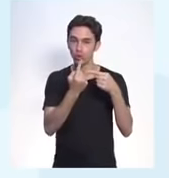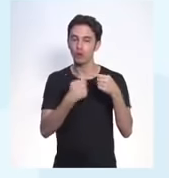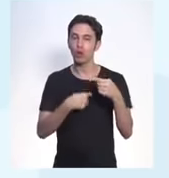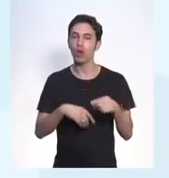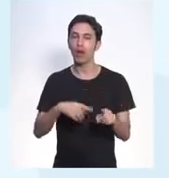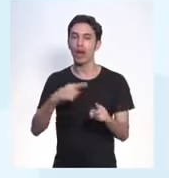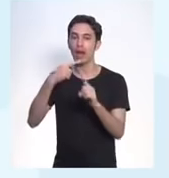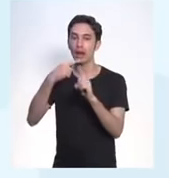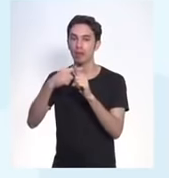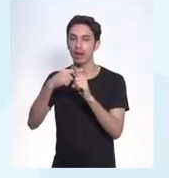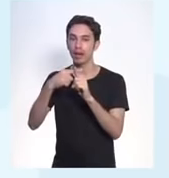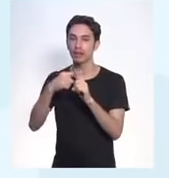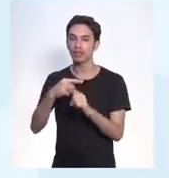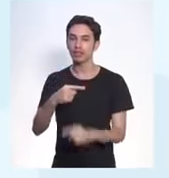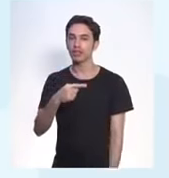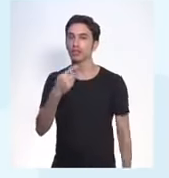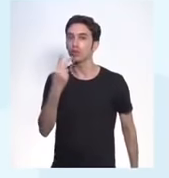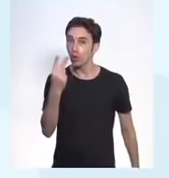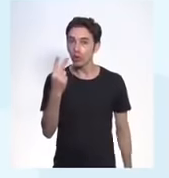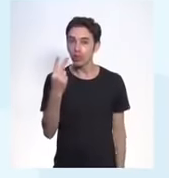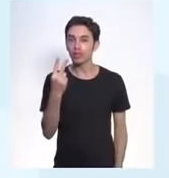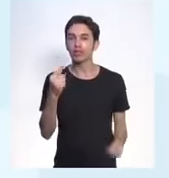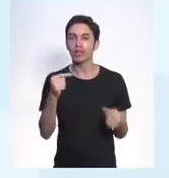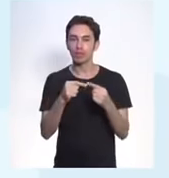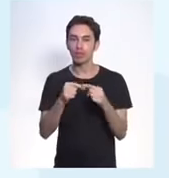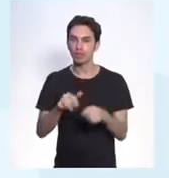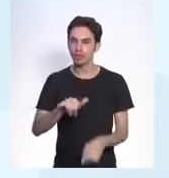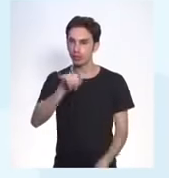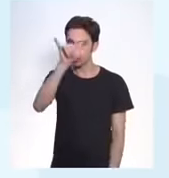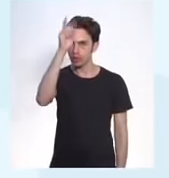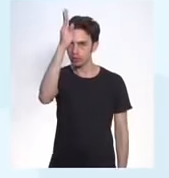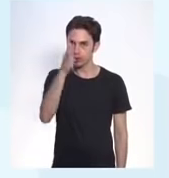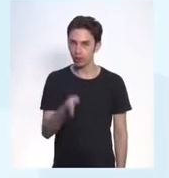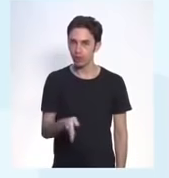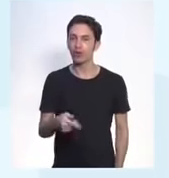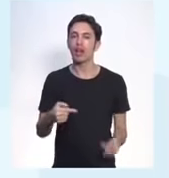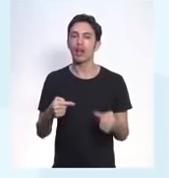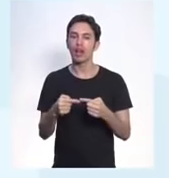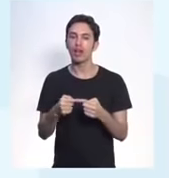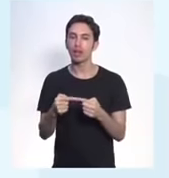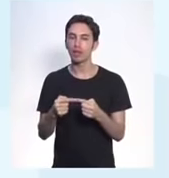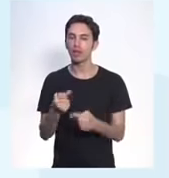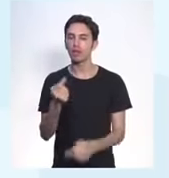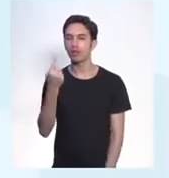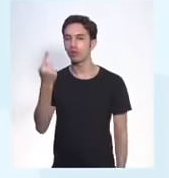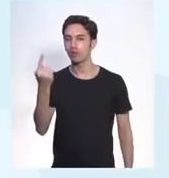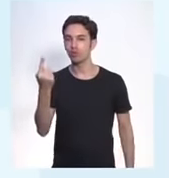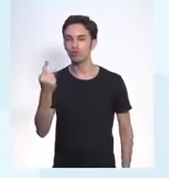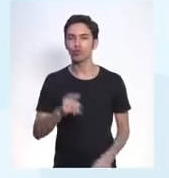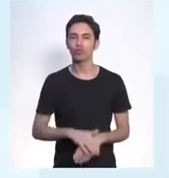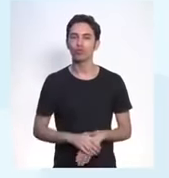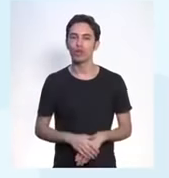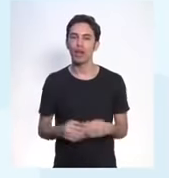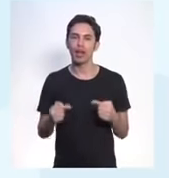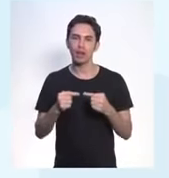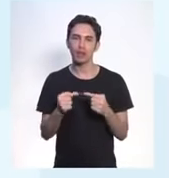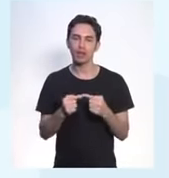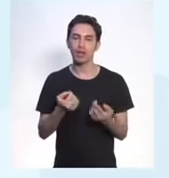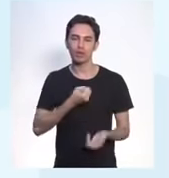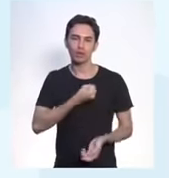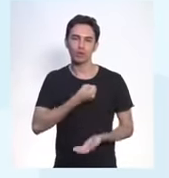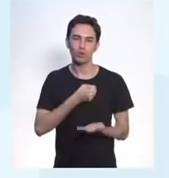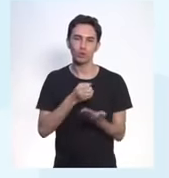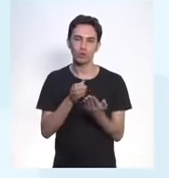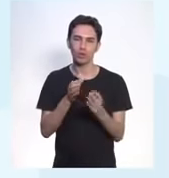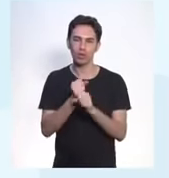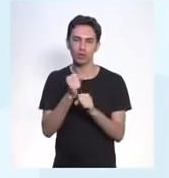inteiros aí eu devo né Anthony eu devo um Eu tenho dois então se eu te devo um real vou lá